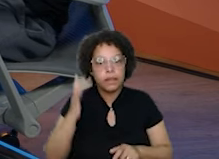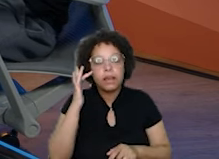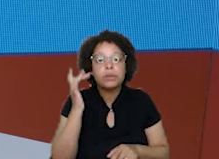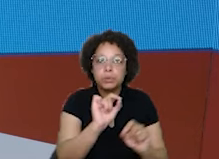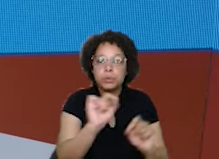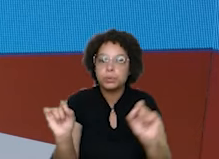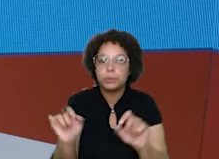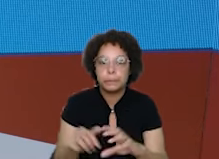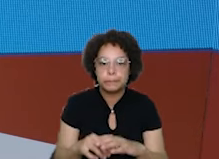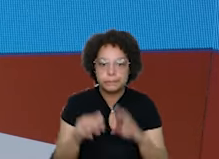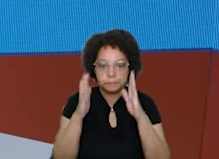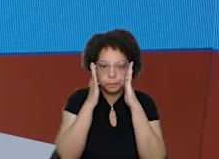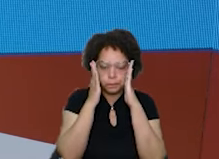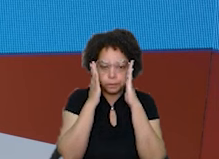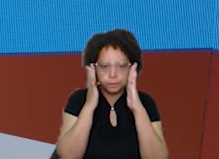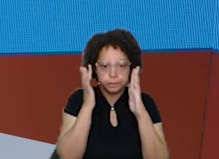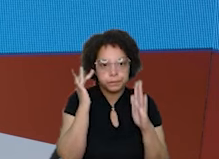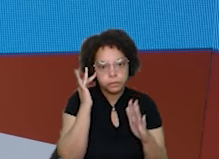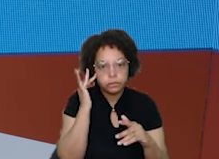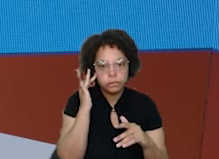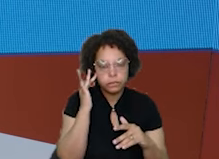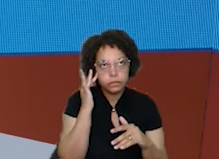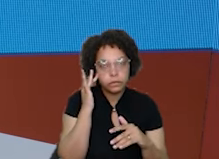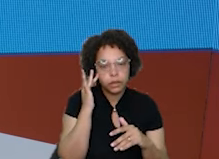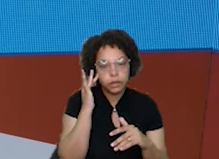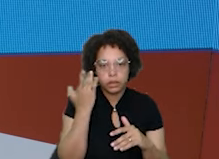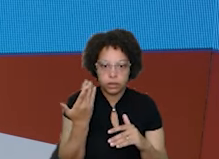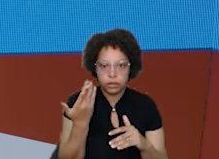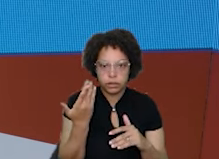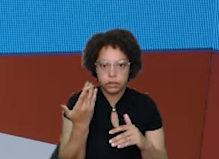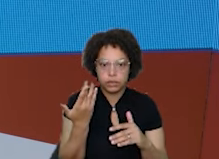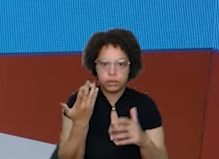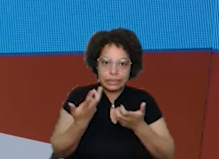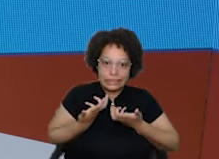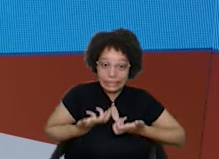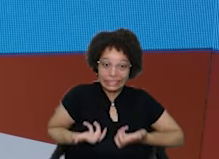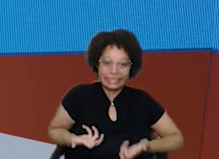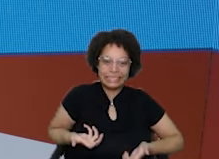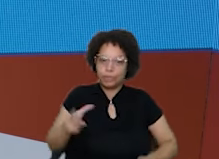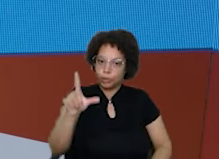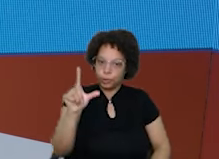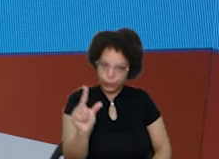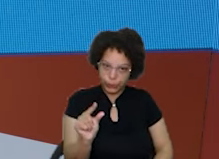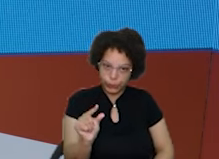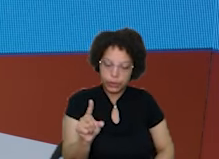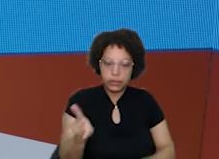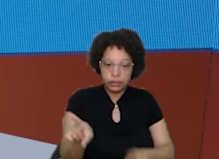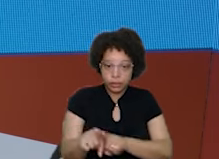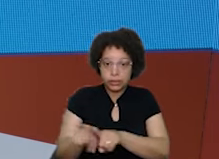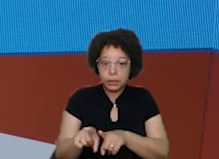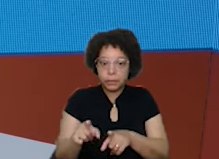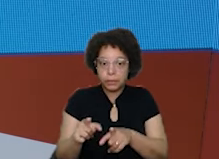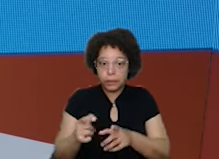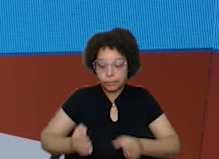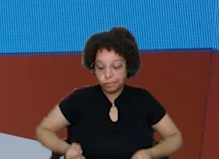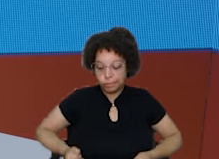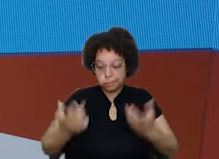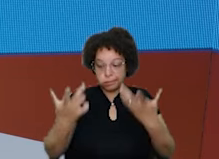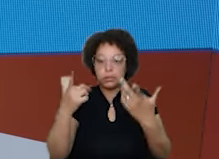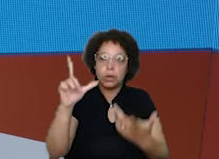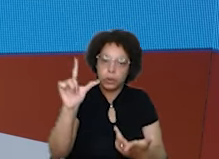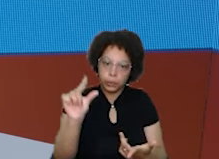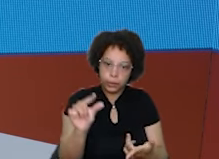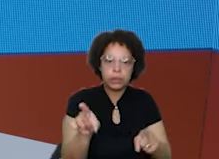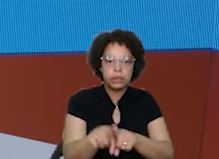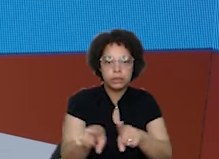eh você não dispersa energia né E nem dinheiro muito menos dinheiro porque eh o